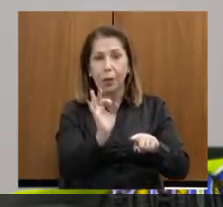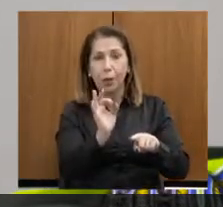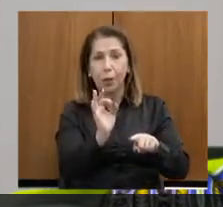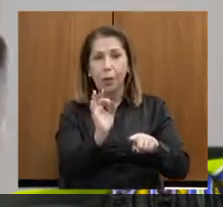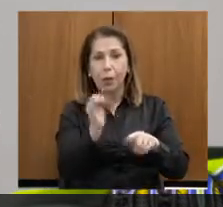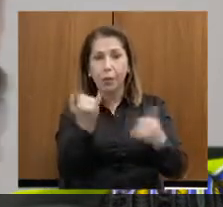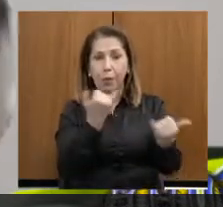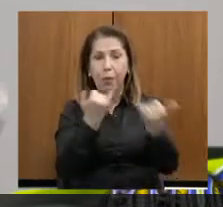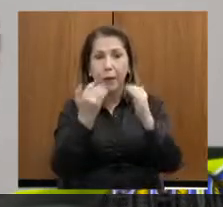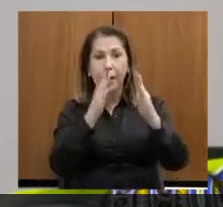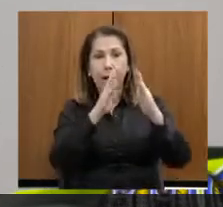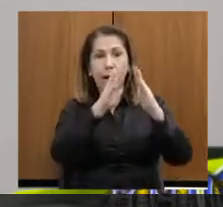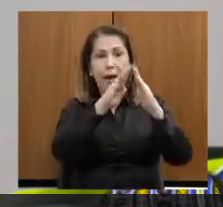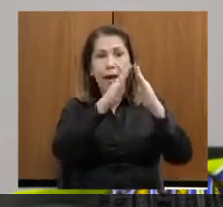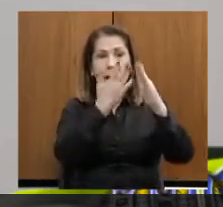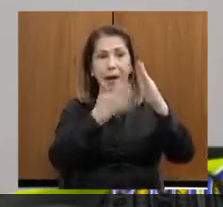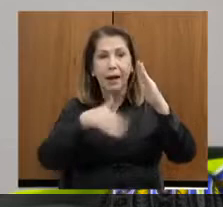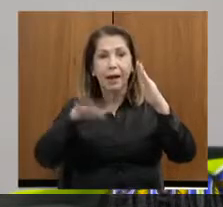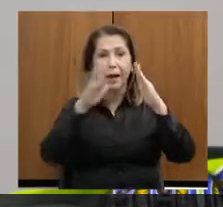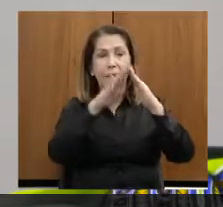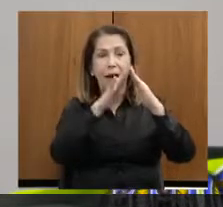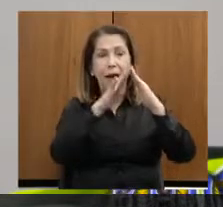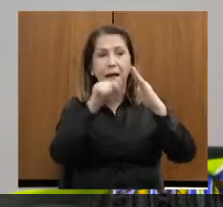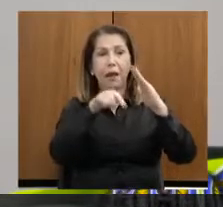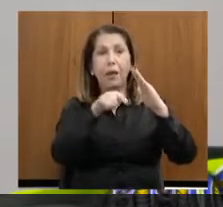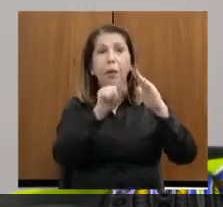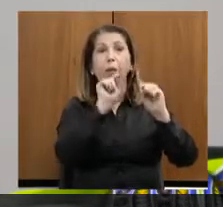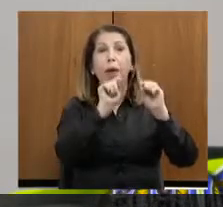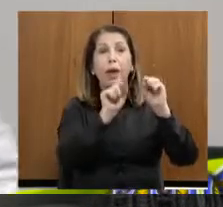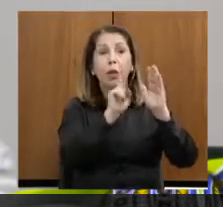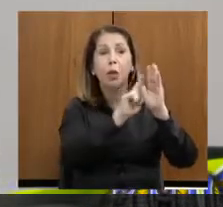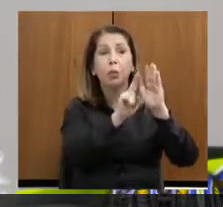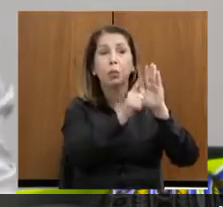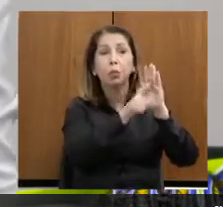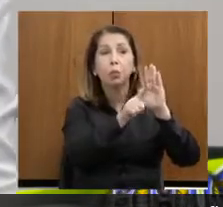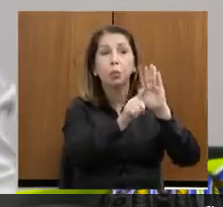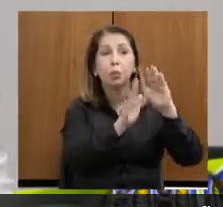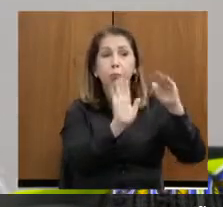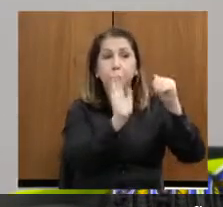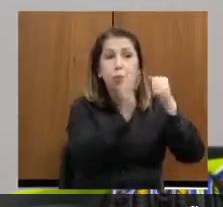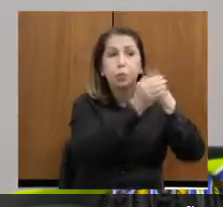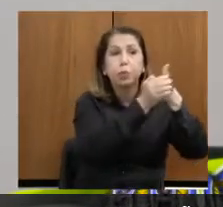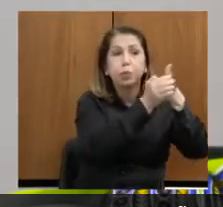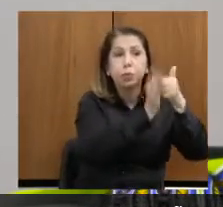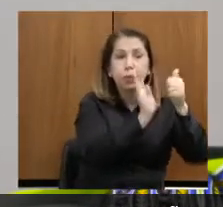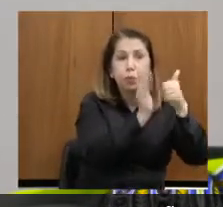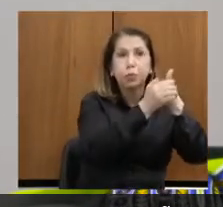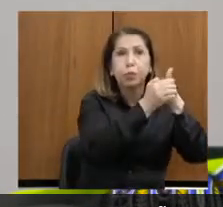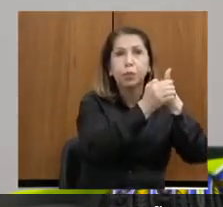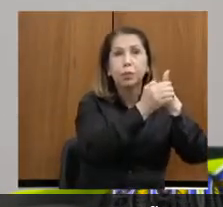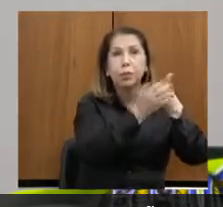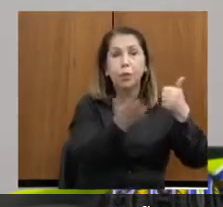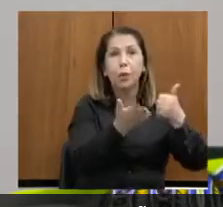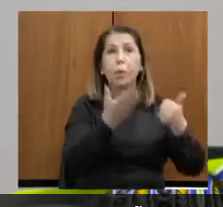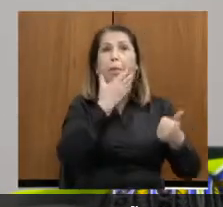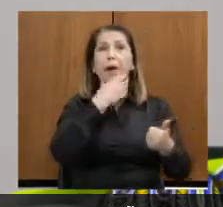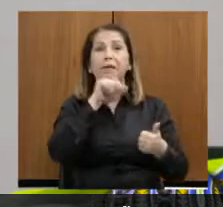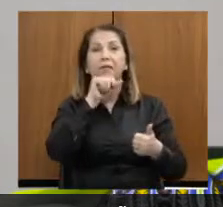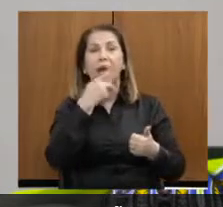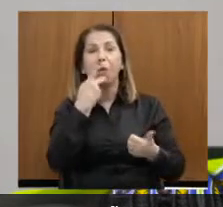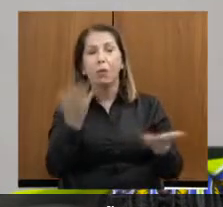que manthey se mantém no anonimato por resistência que o pai trouxe aqui